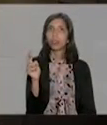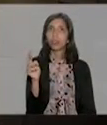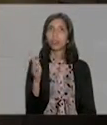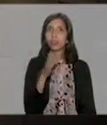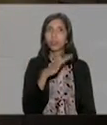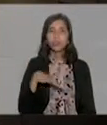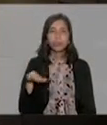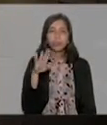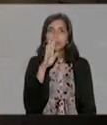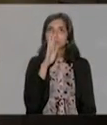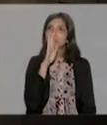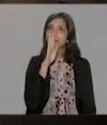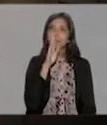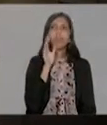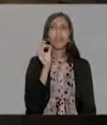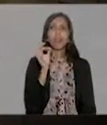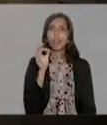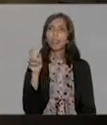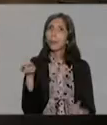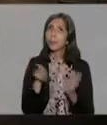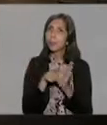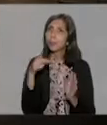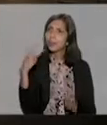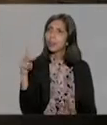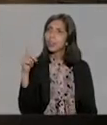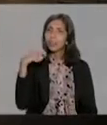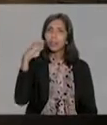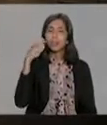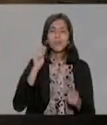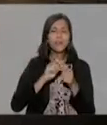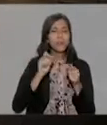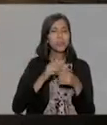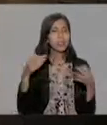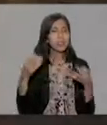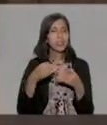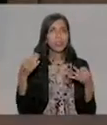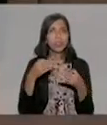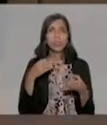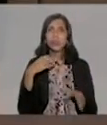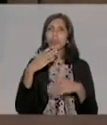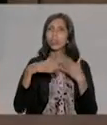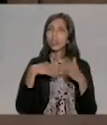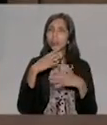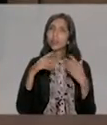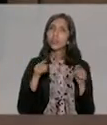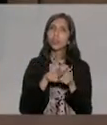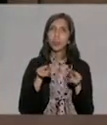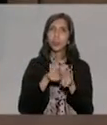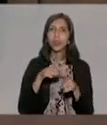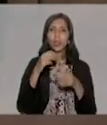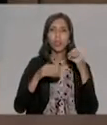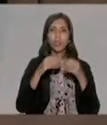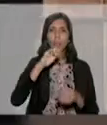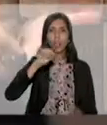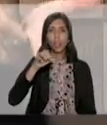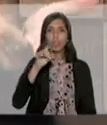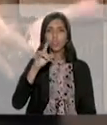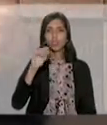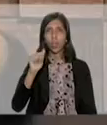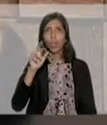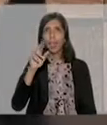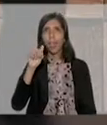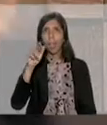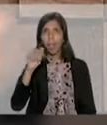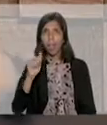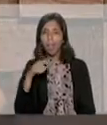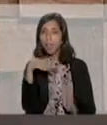todo mundo se calou, né? Falou, o papel dele. E ele fez brilhantemente, né? E depois o Mundo de Joia Rara a gente já fez para